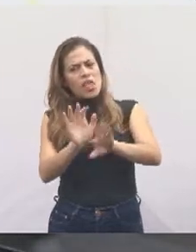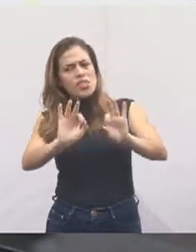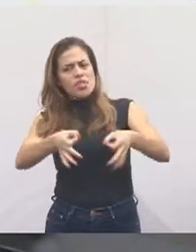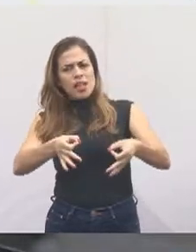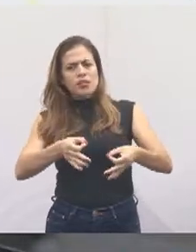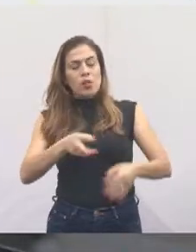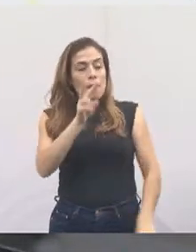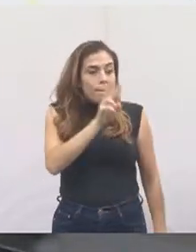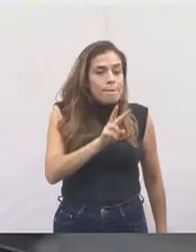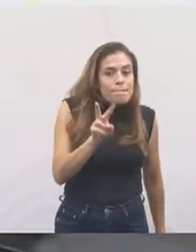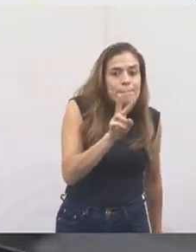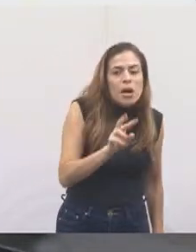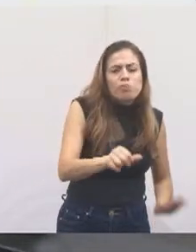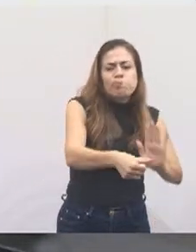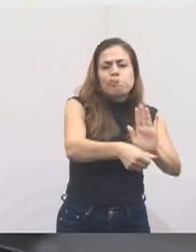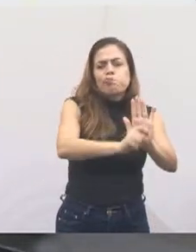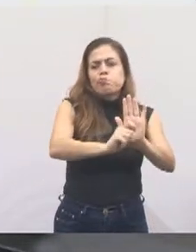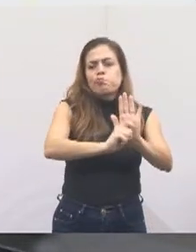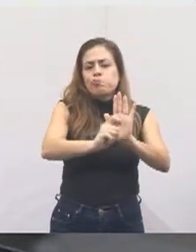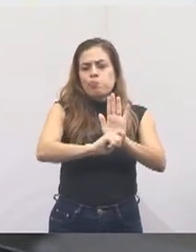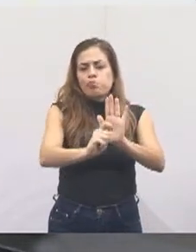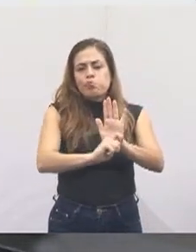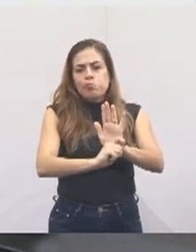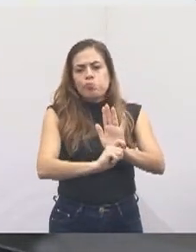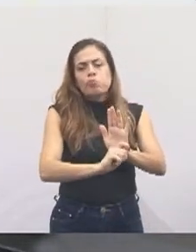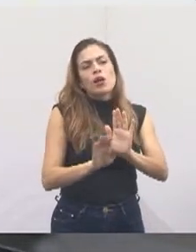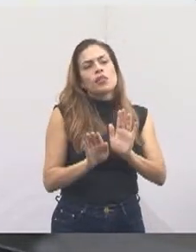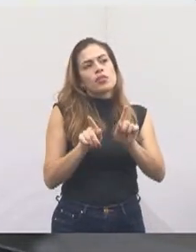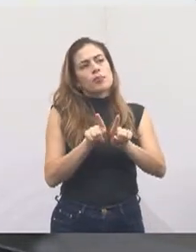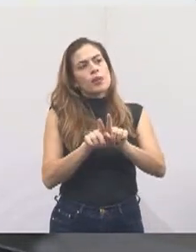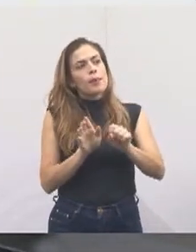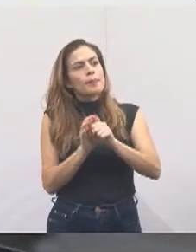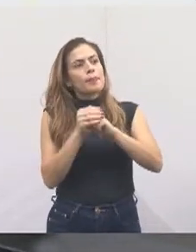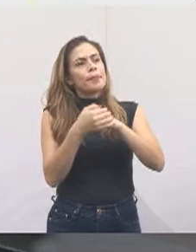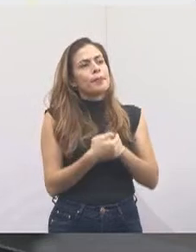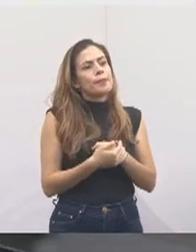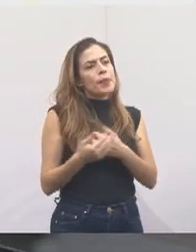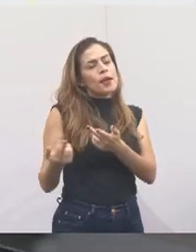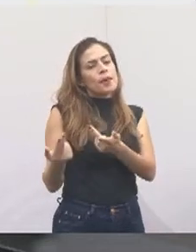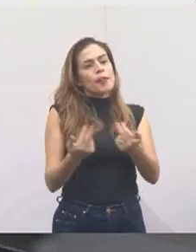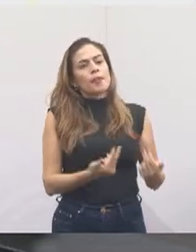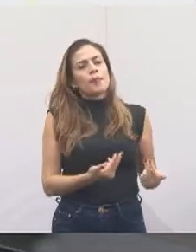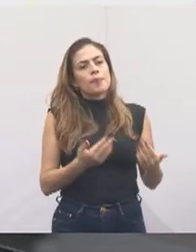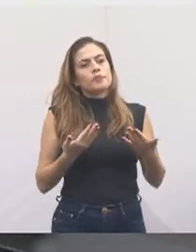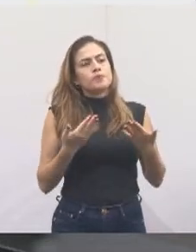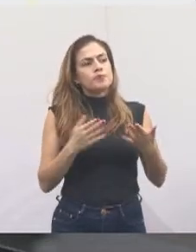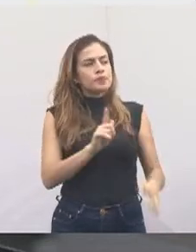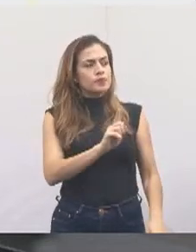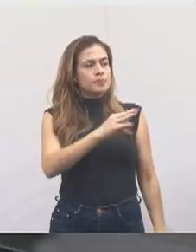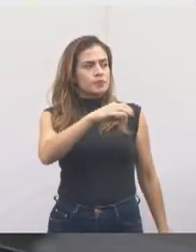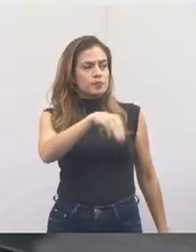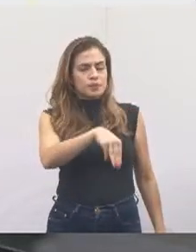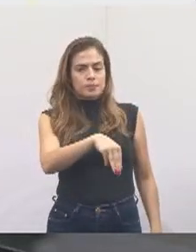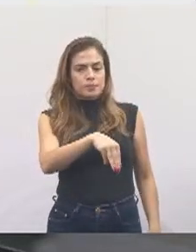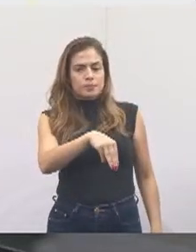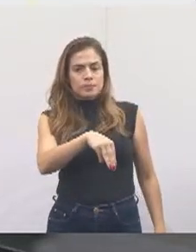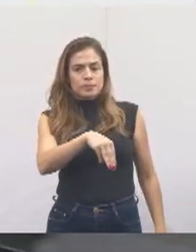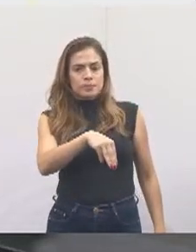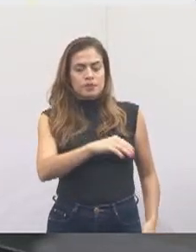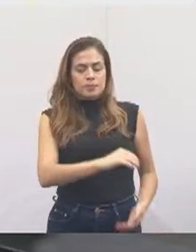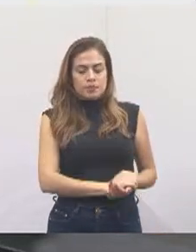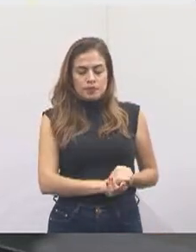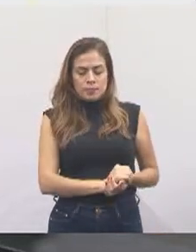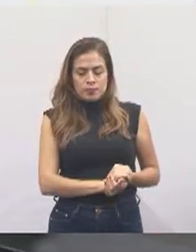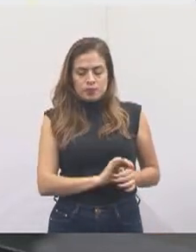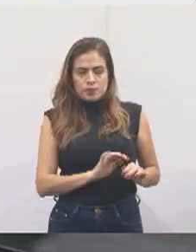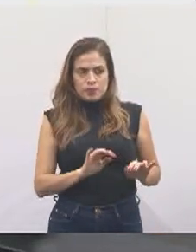detecção de entorpecentes além da Guarda de proteção de da mesma forma as guardas civil civis que